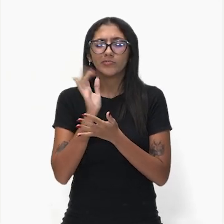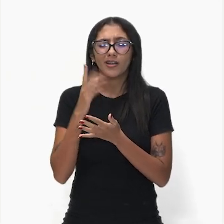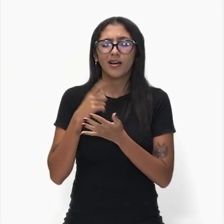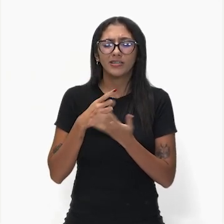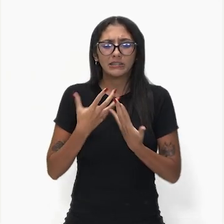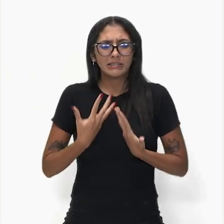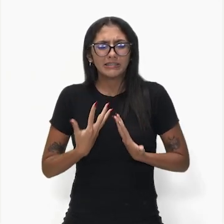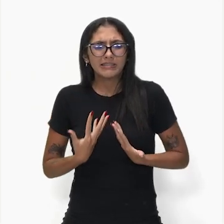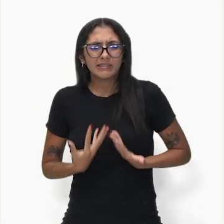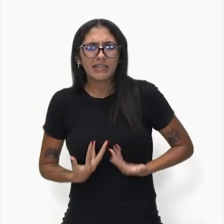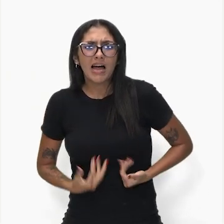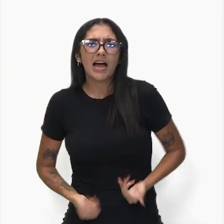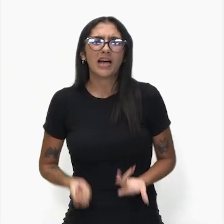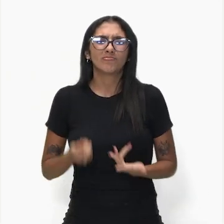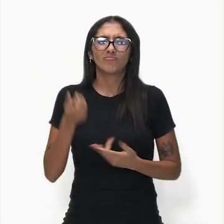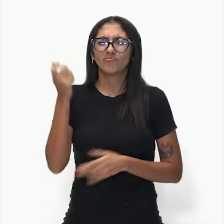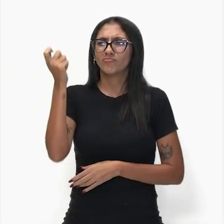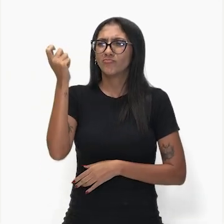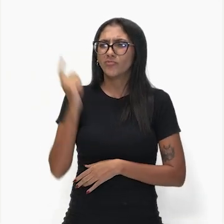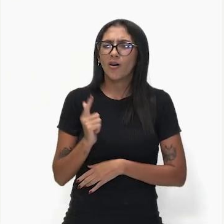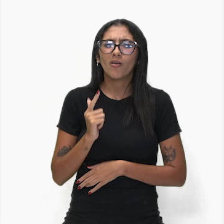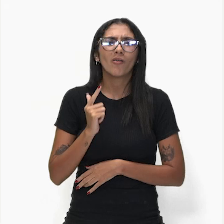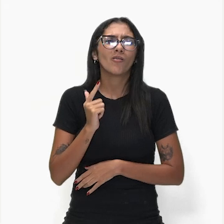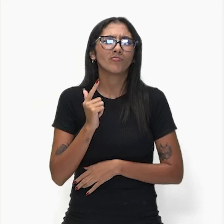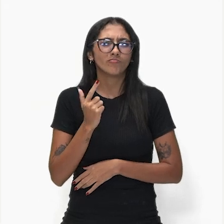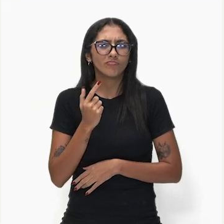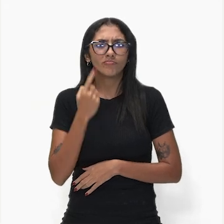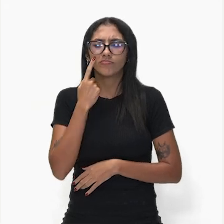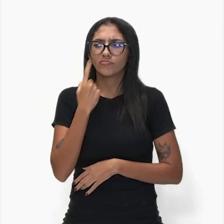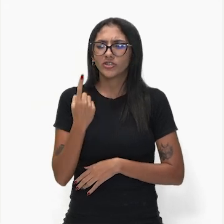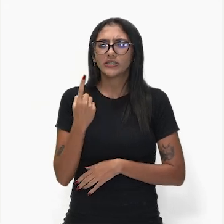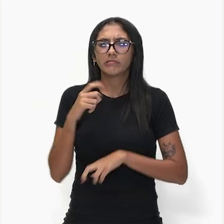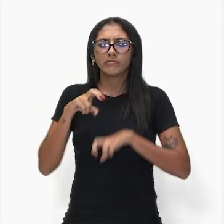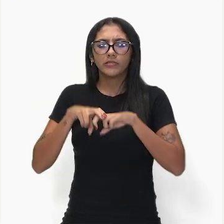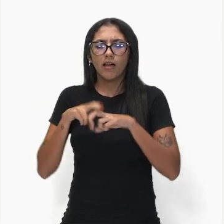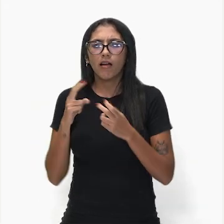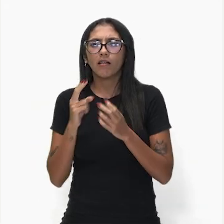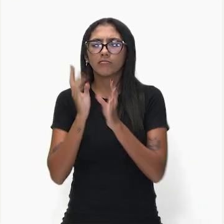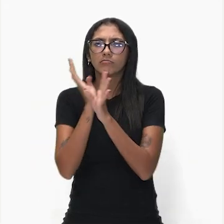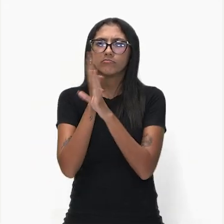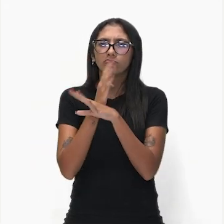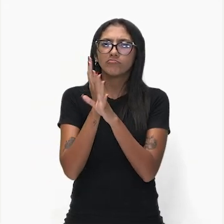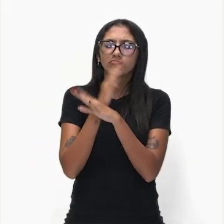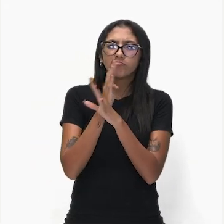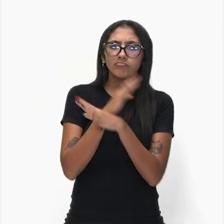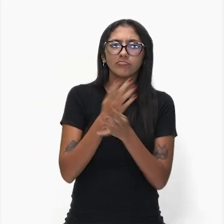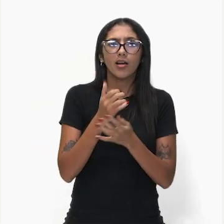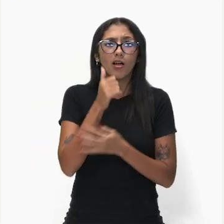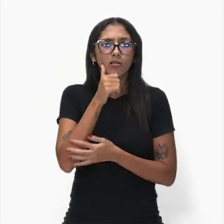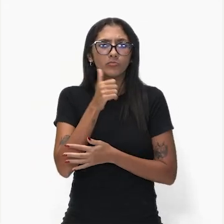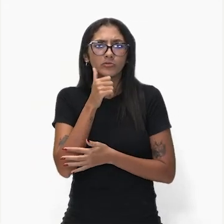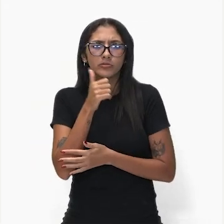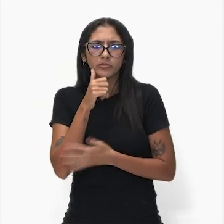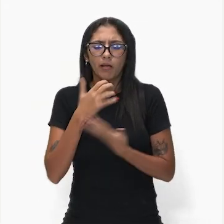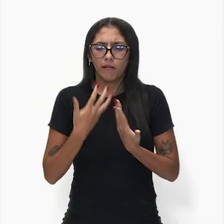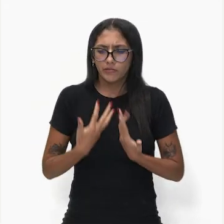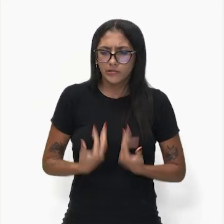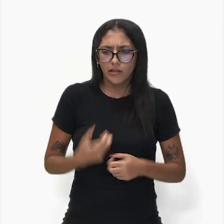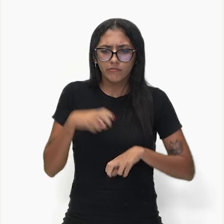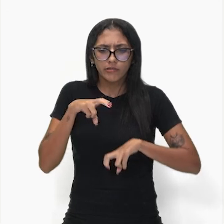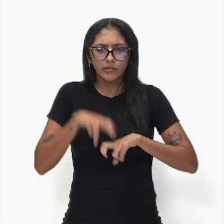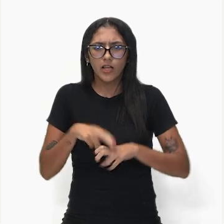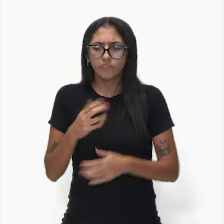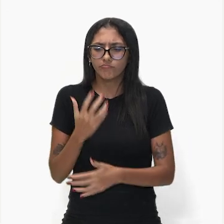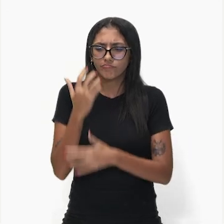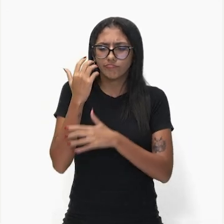cansados, assolados, certo? Olha só, braços cruzados, olhar vago, Cordolina de cócoras segurando o filho. Então